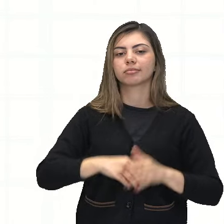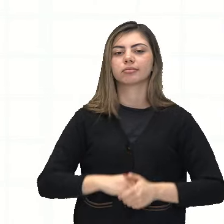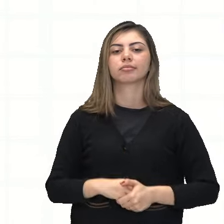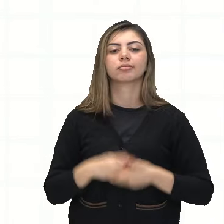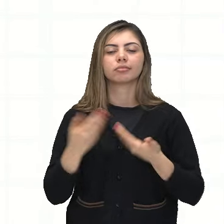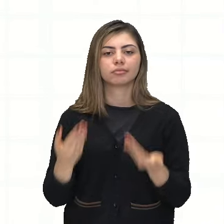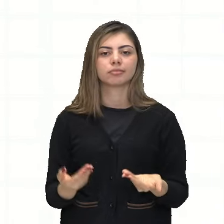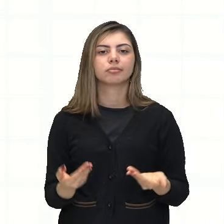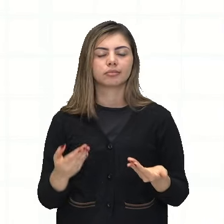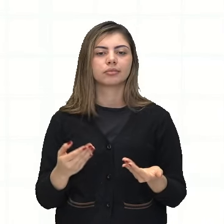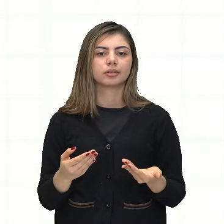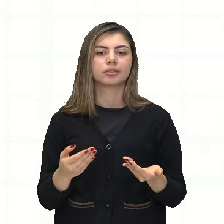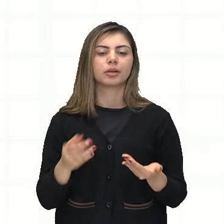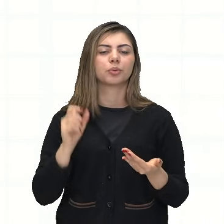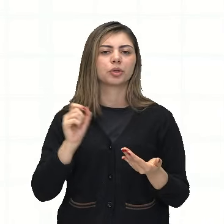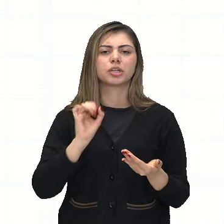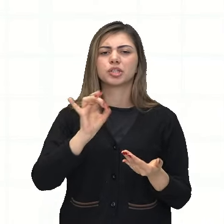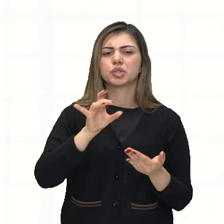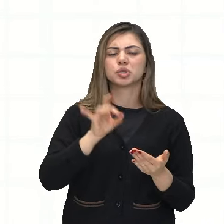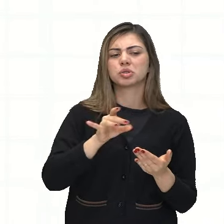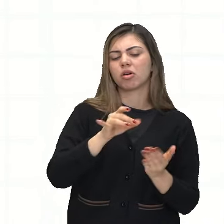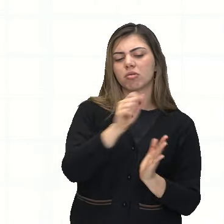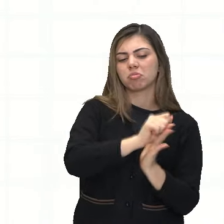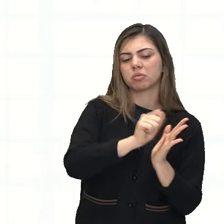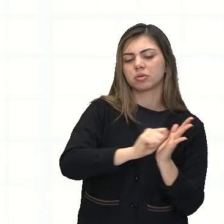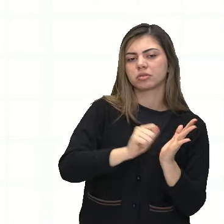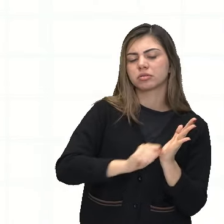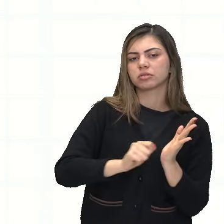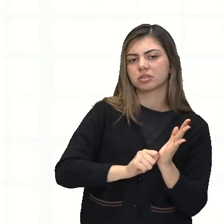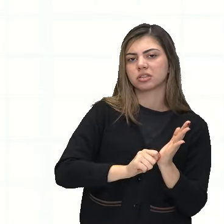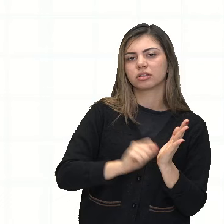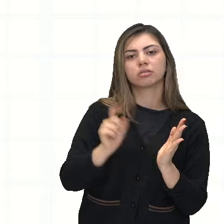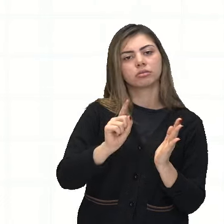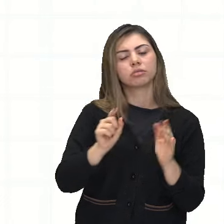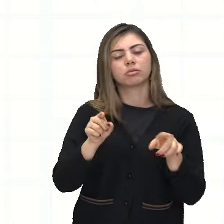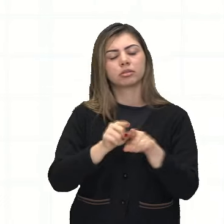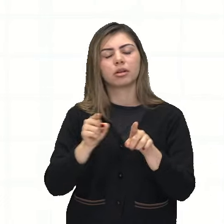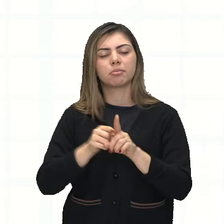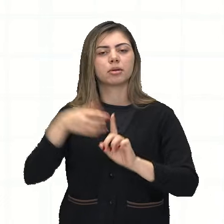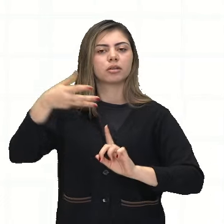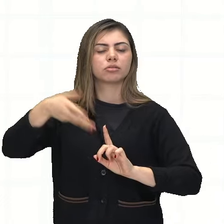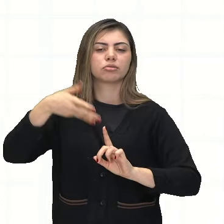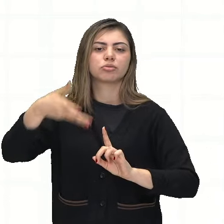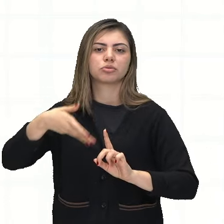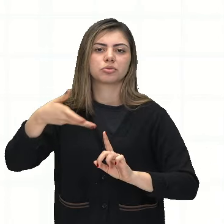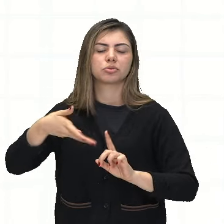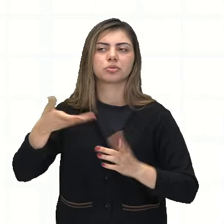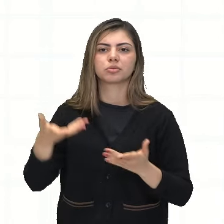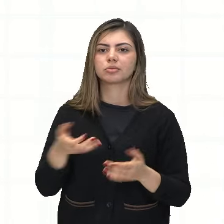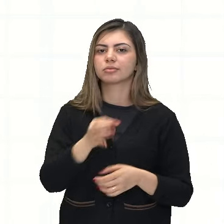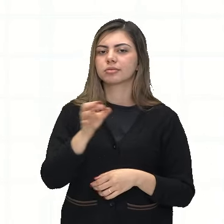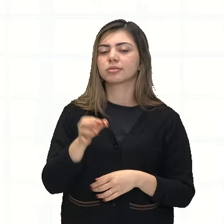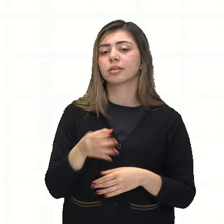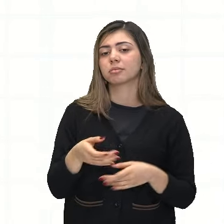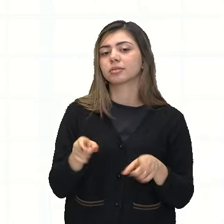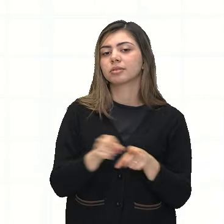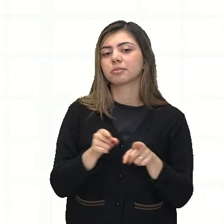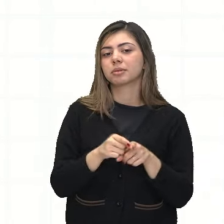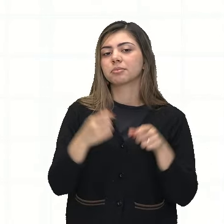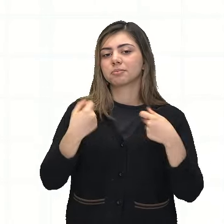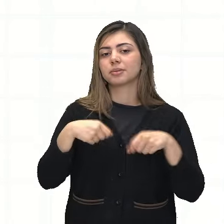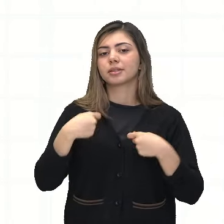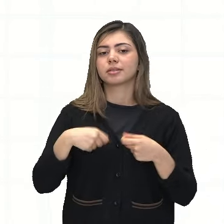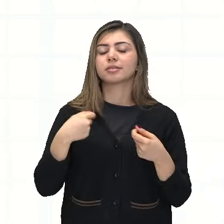isso obviamente não só em textos escritos mas em textos eh orais também como palestras essas coisas precisam